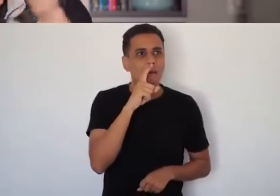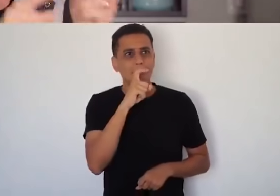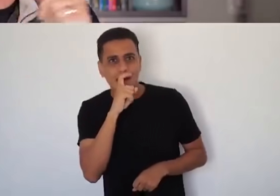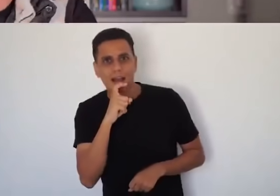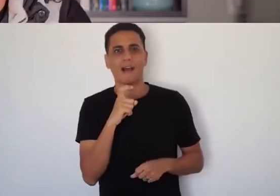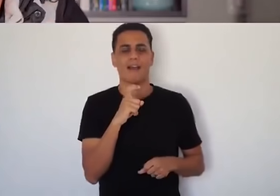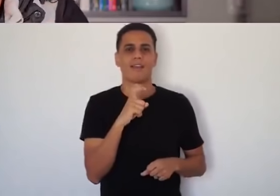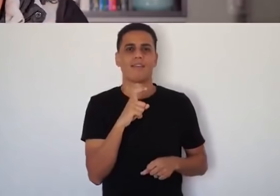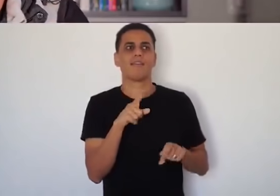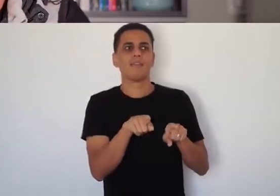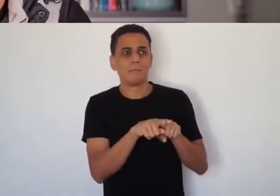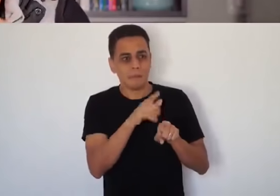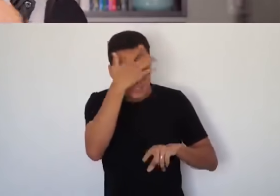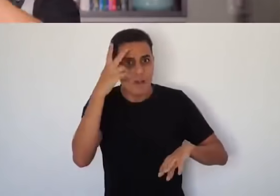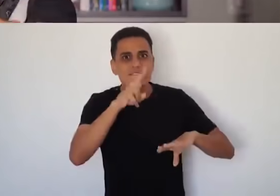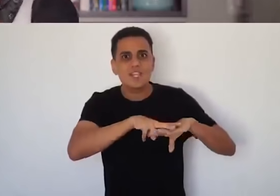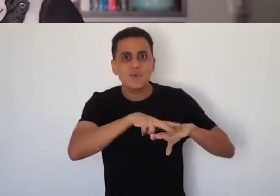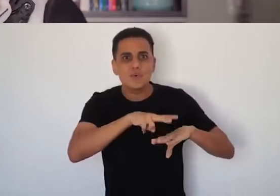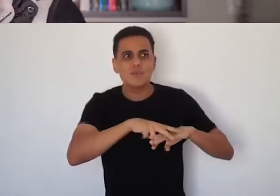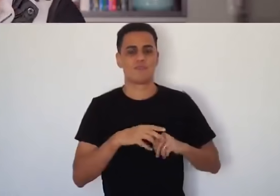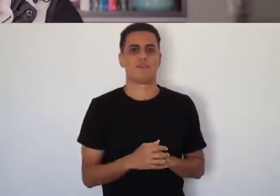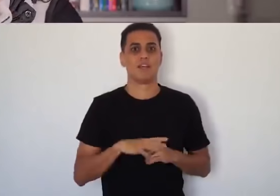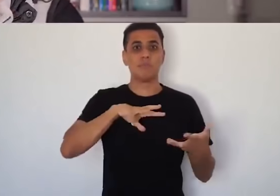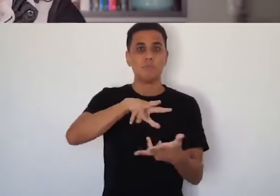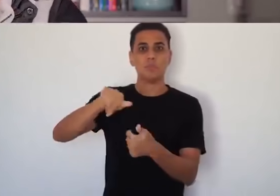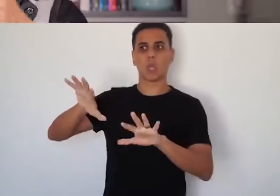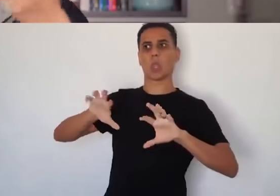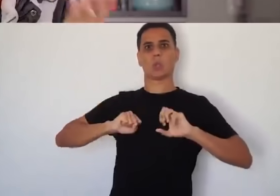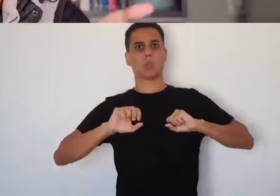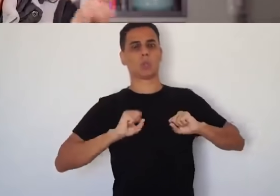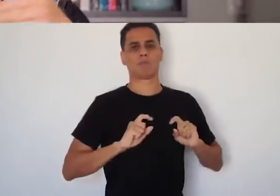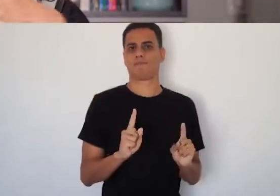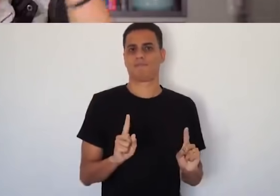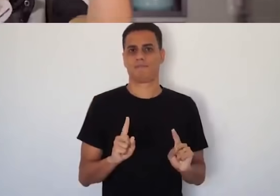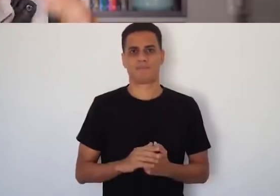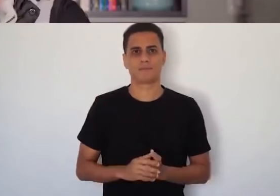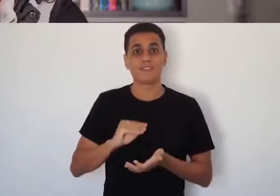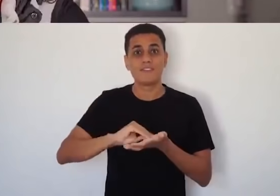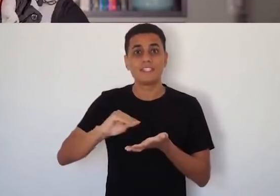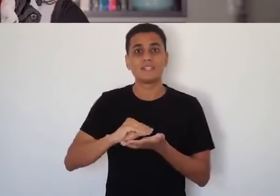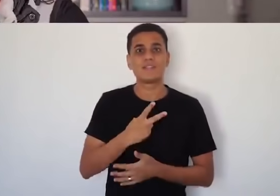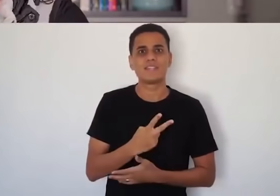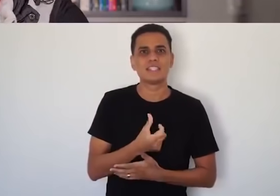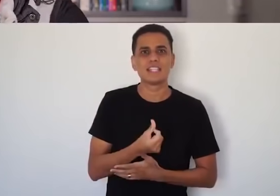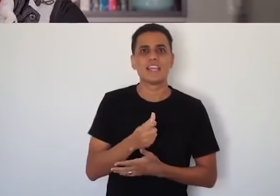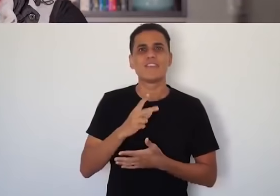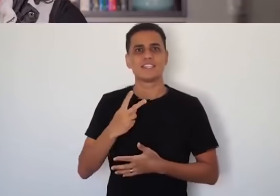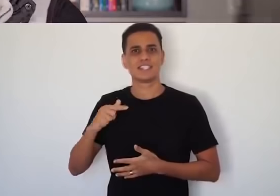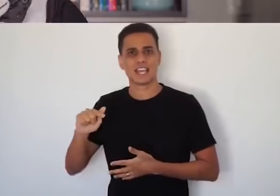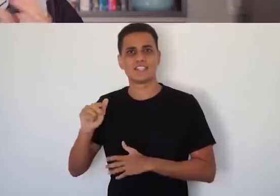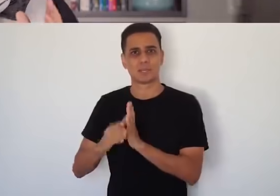que reflete o nosso credo. Por isso que nós vamos estudar em breve sobre o poder das palavras. Semana que vem estaremos estudando sobre